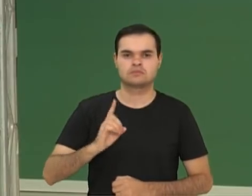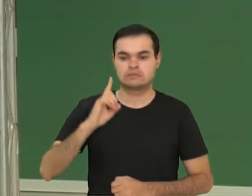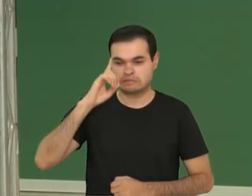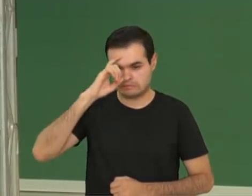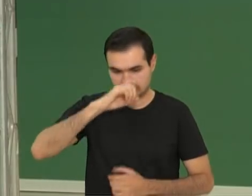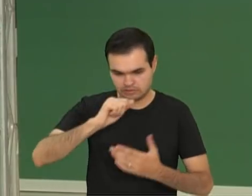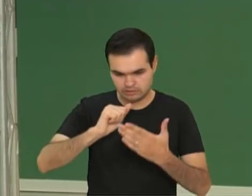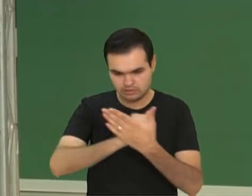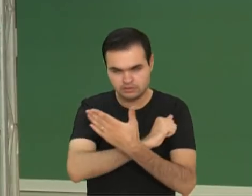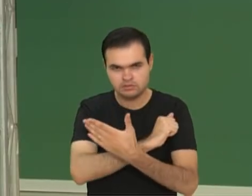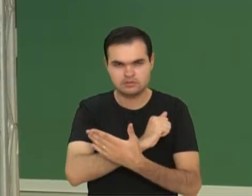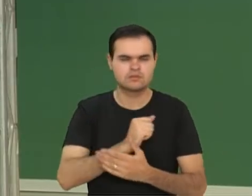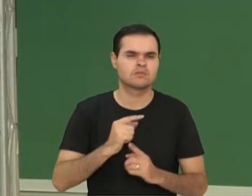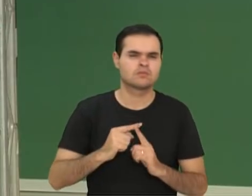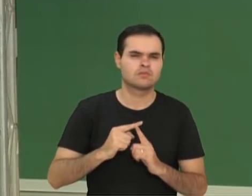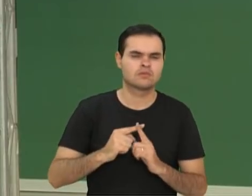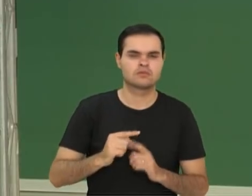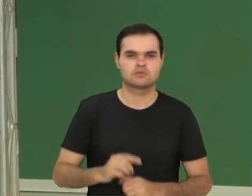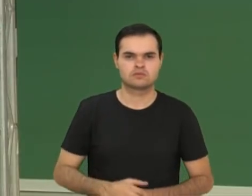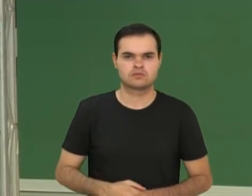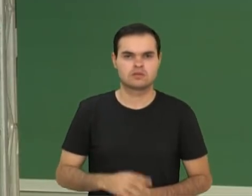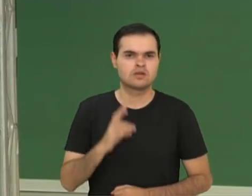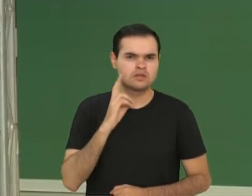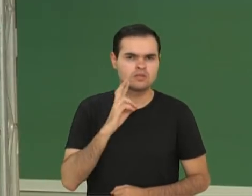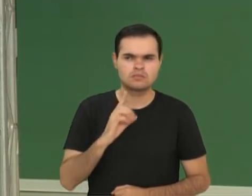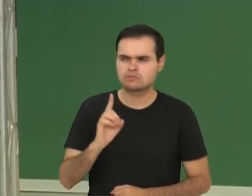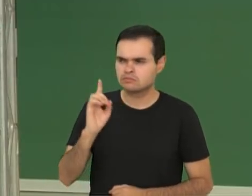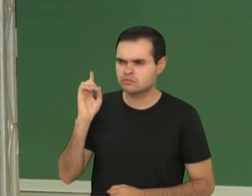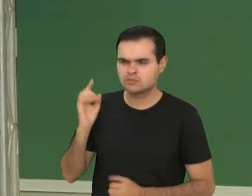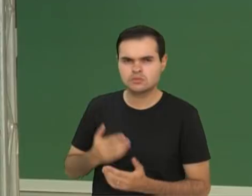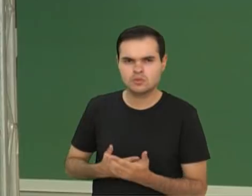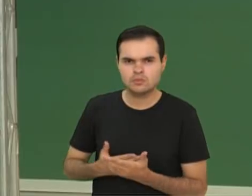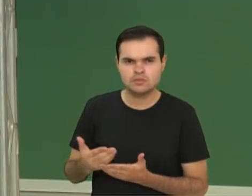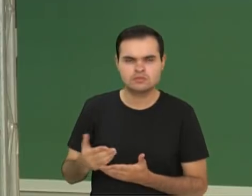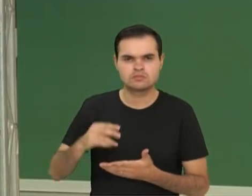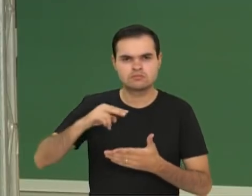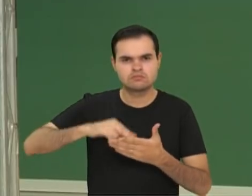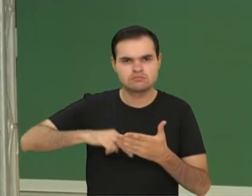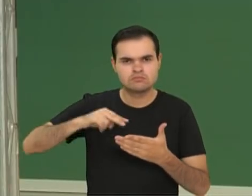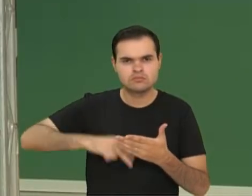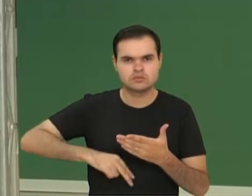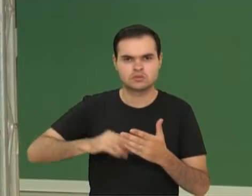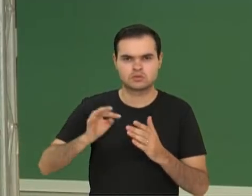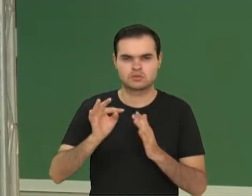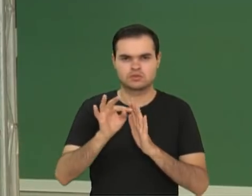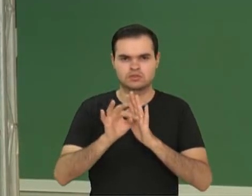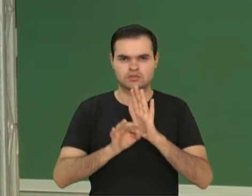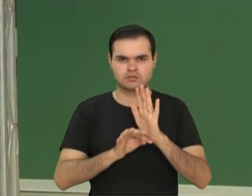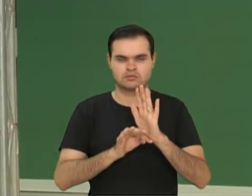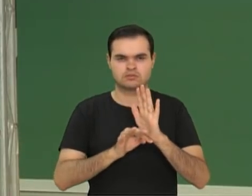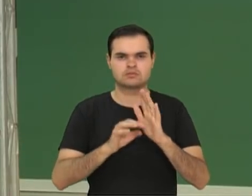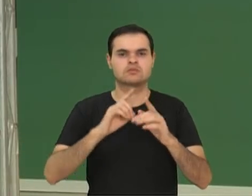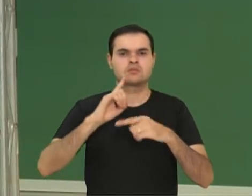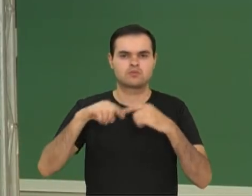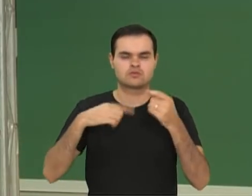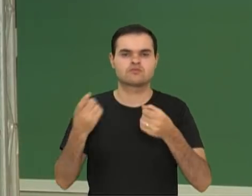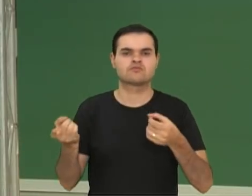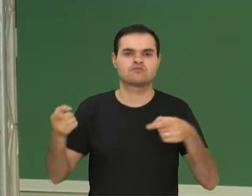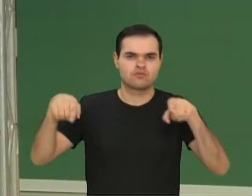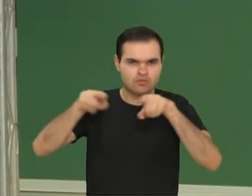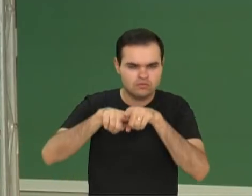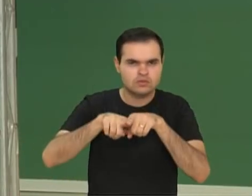um vexame da internet. Lembra lá no início, quando fizemos a leitura do texto, depois você pode voltar, ver os